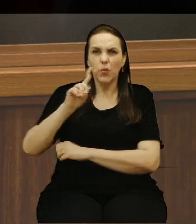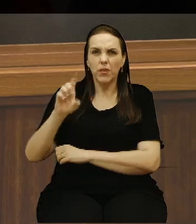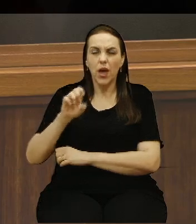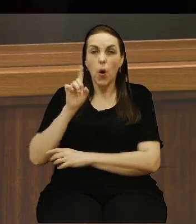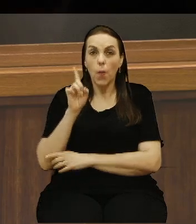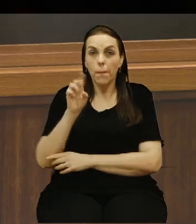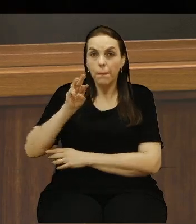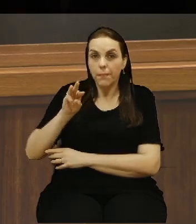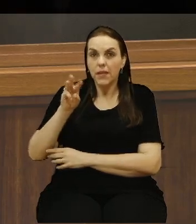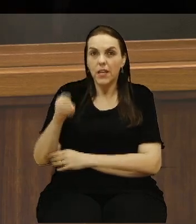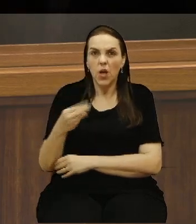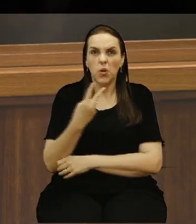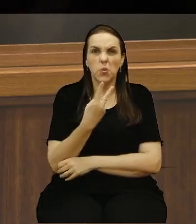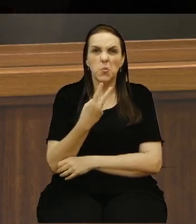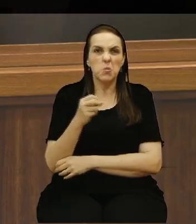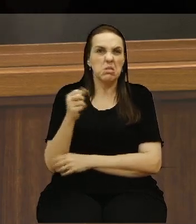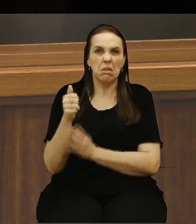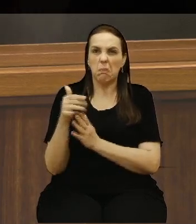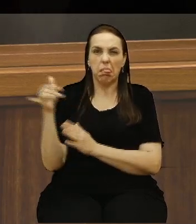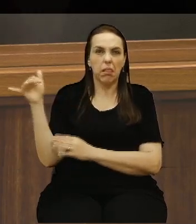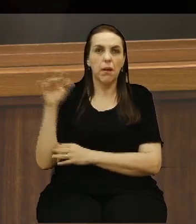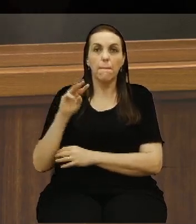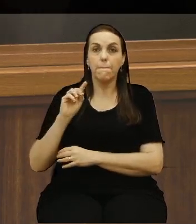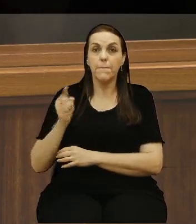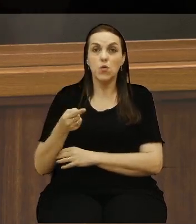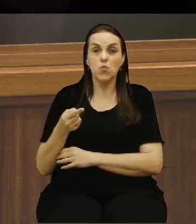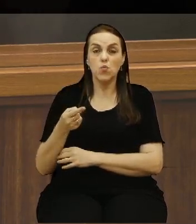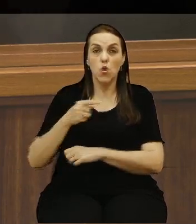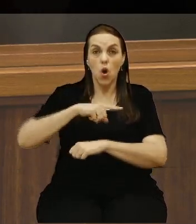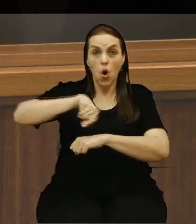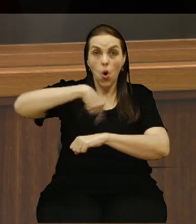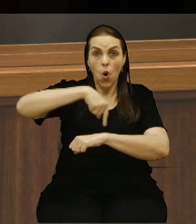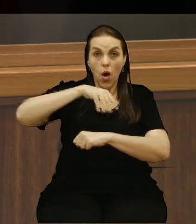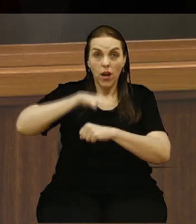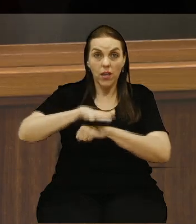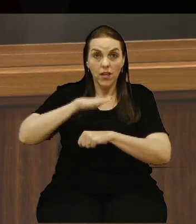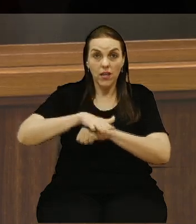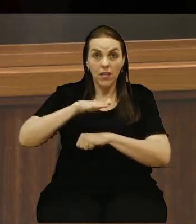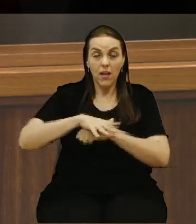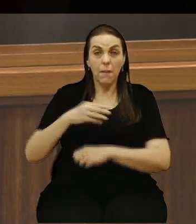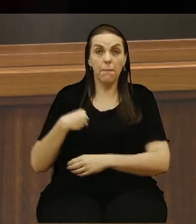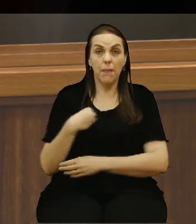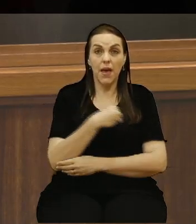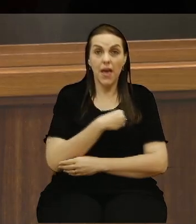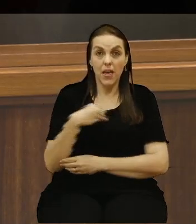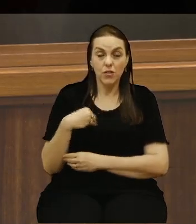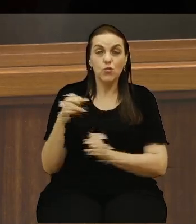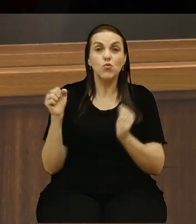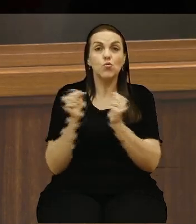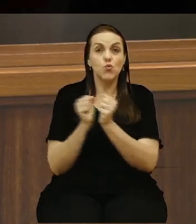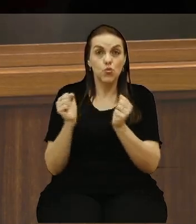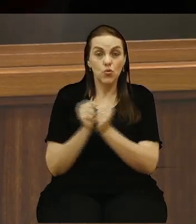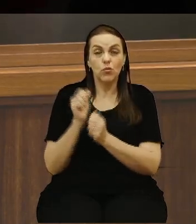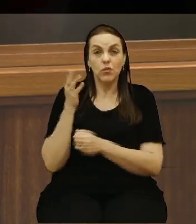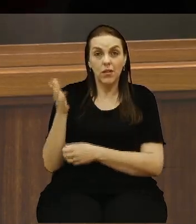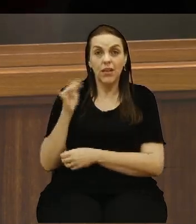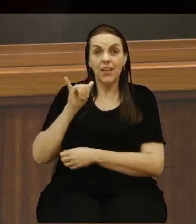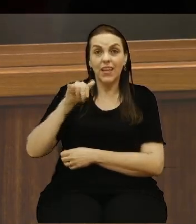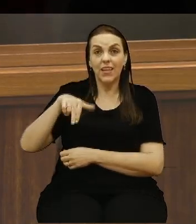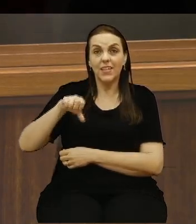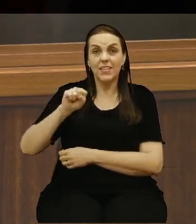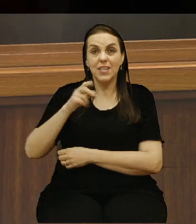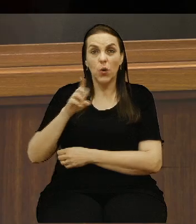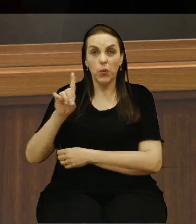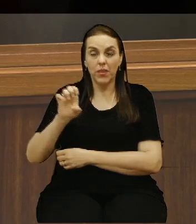1.200.000 e tantos mil de horas extra que os médicos, junto com o InSaúde, fraudavam,